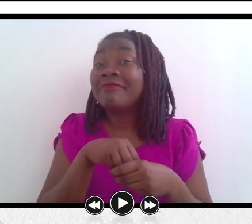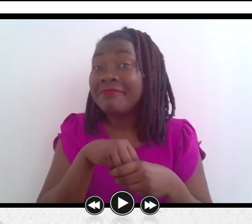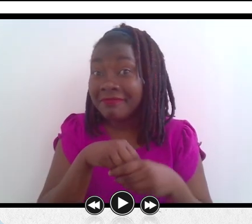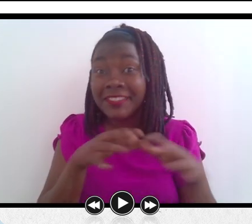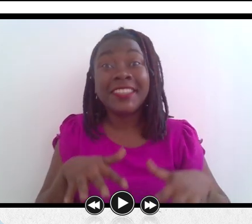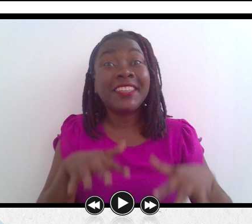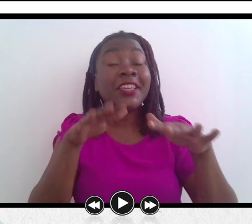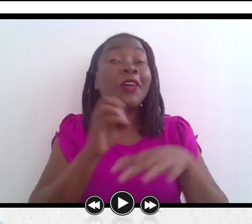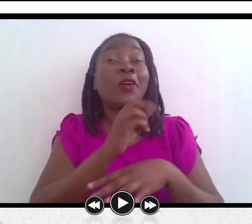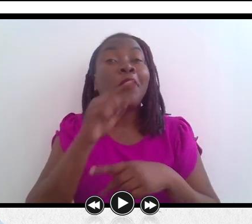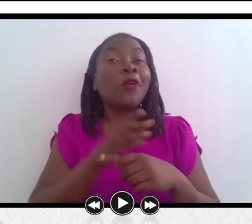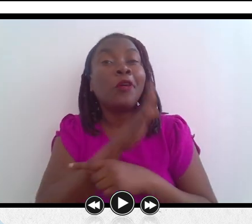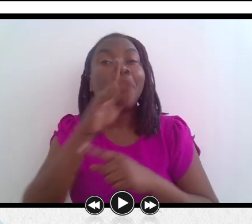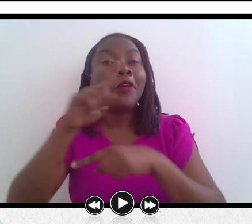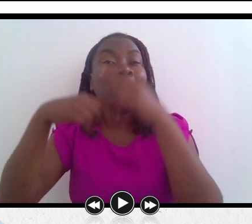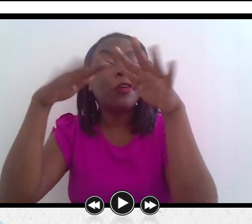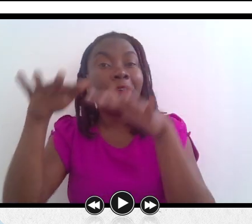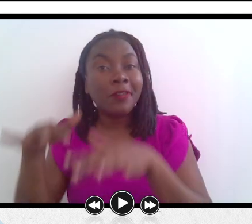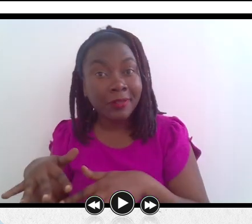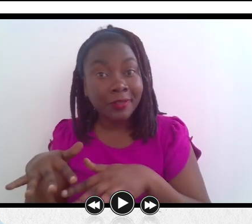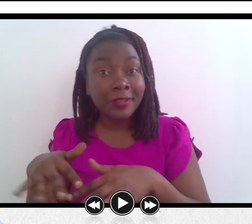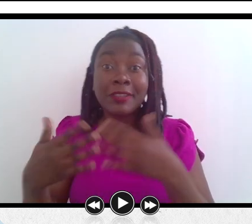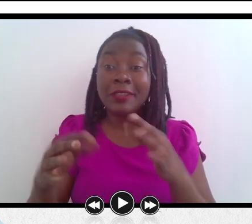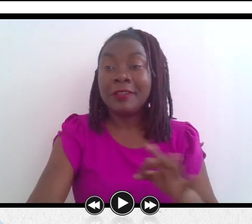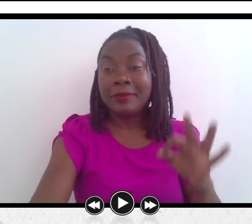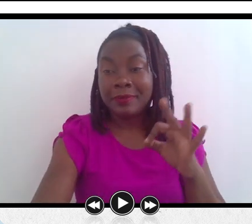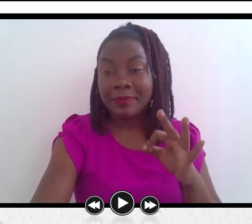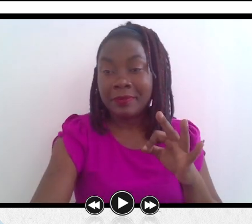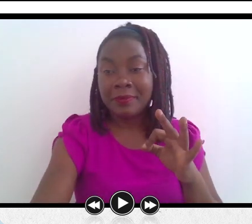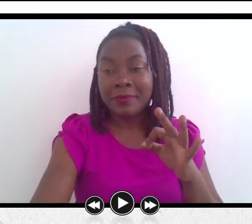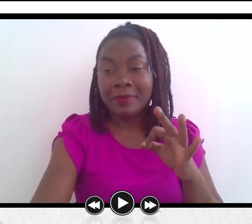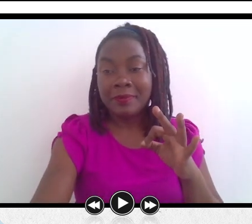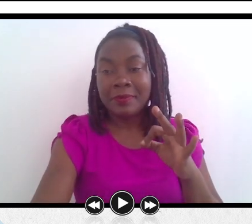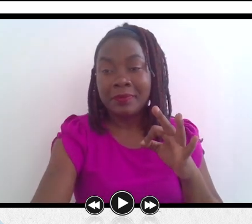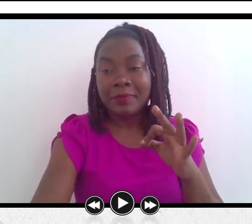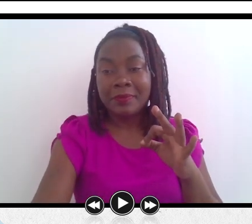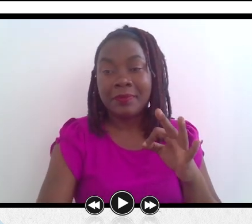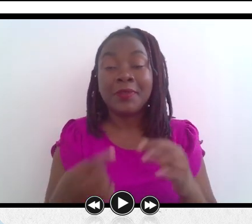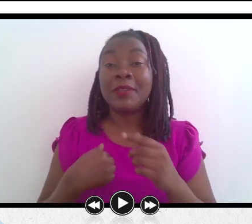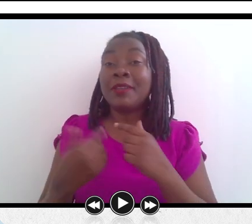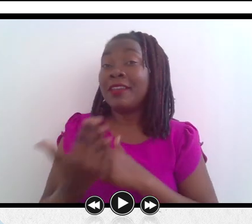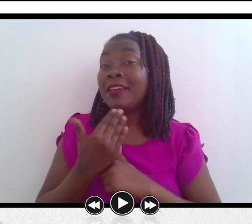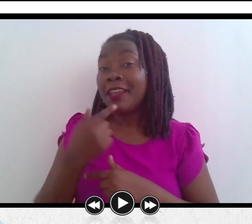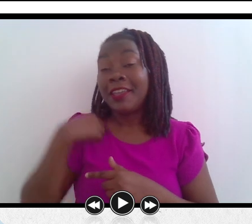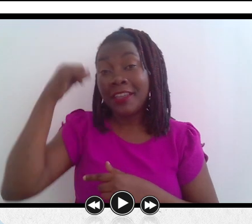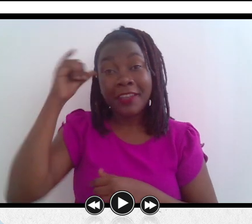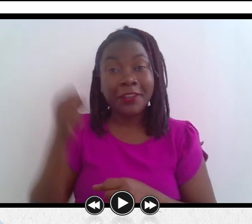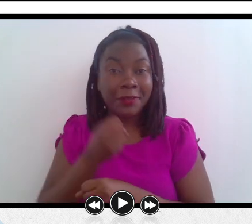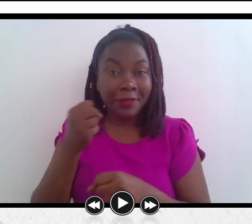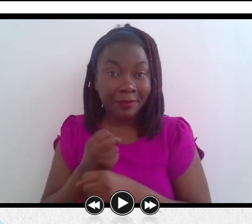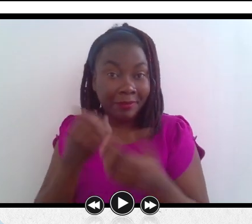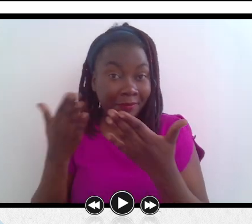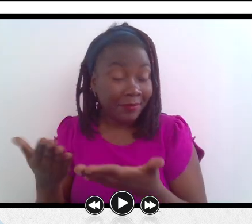ou depois baixou e está alagado. Né? Mas o plano de zoneamento me permite que eu nem construa naquela região, né? Então é